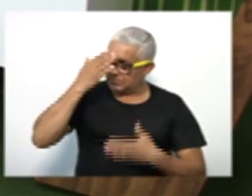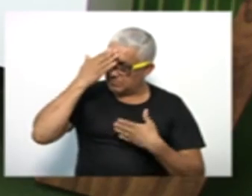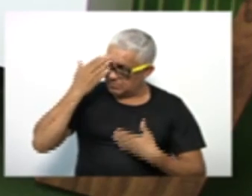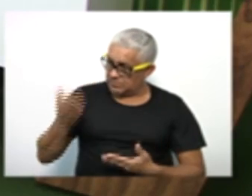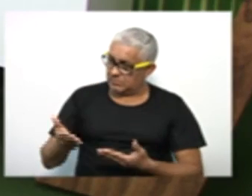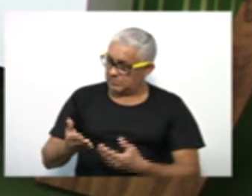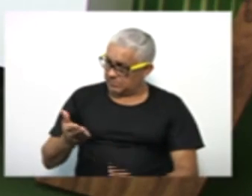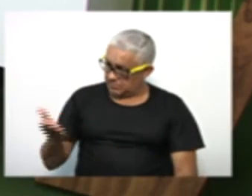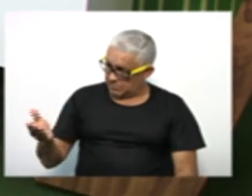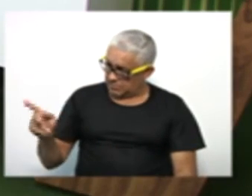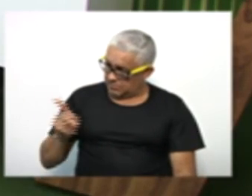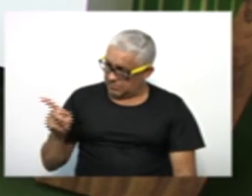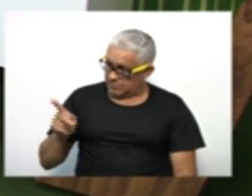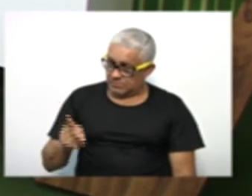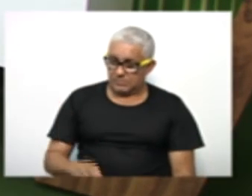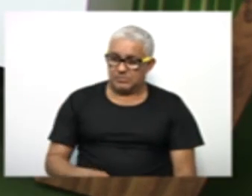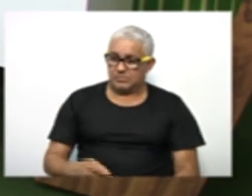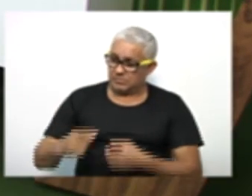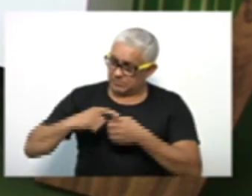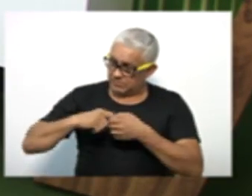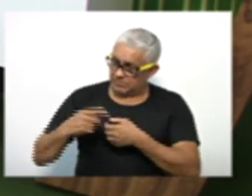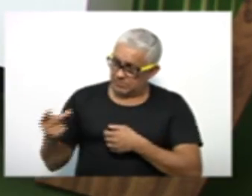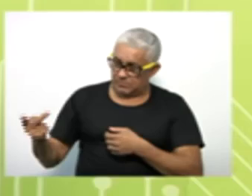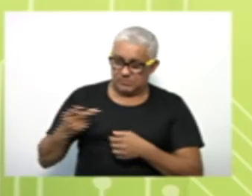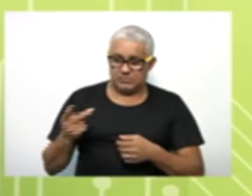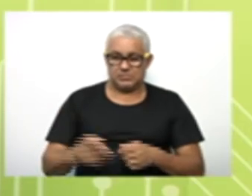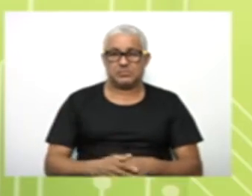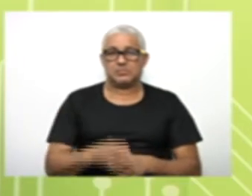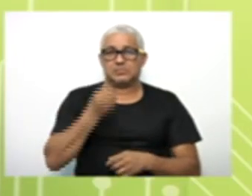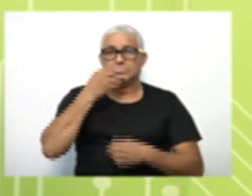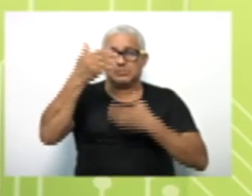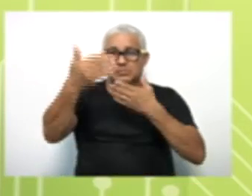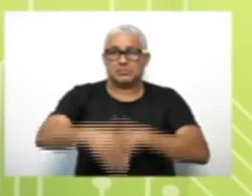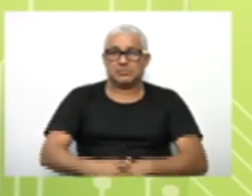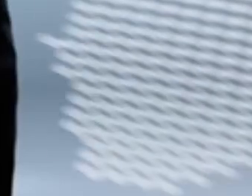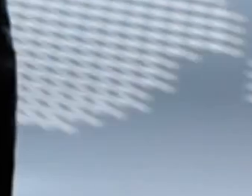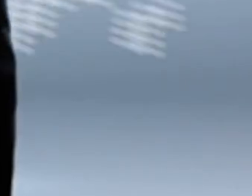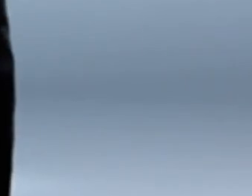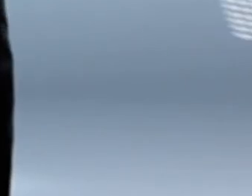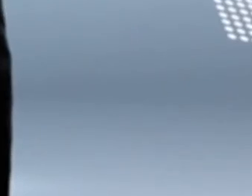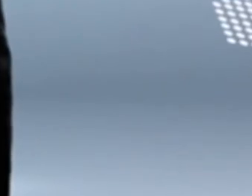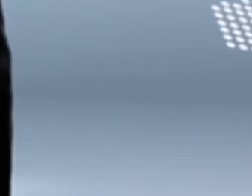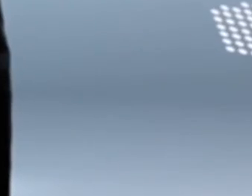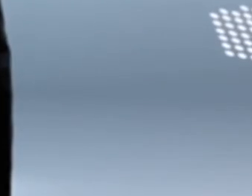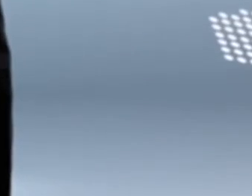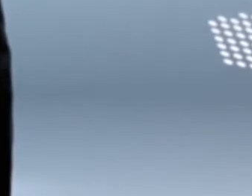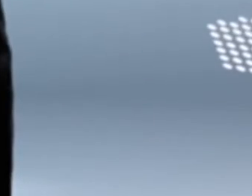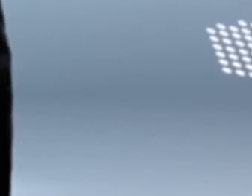Estamos às ordens, parceria, professor. E excelente avaliação, caros alunos.